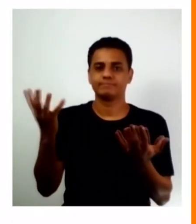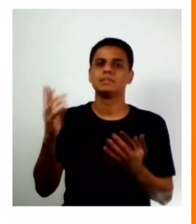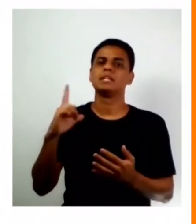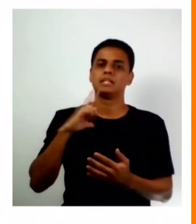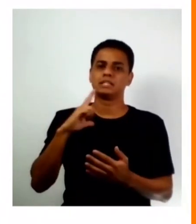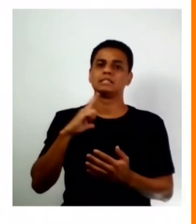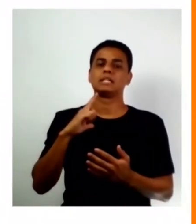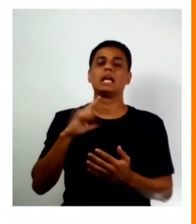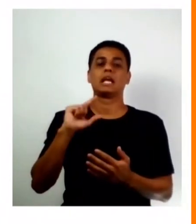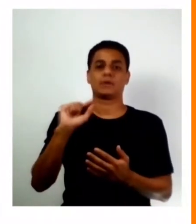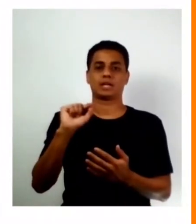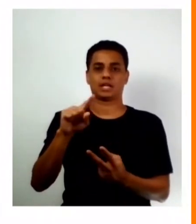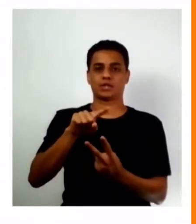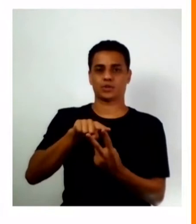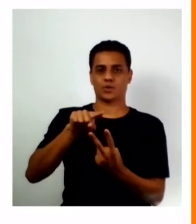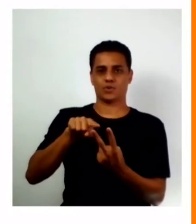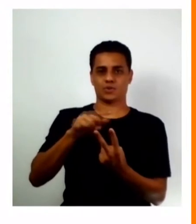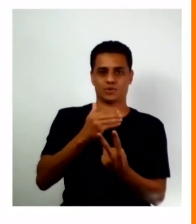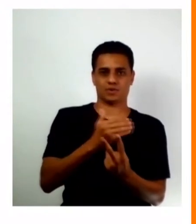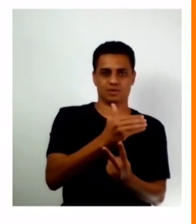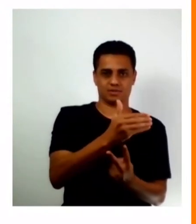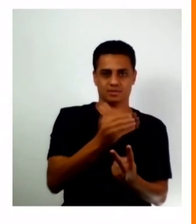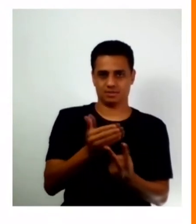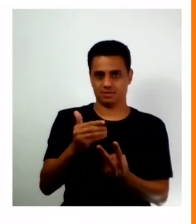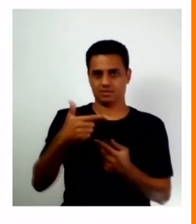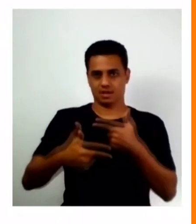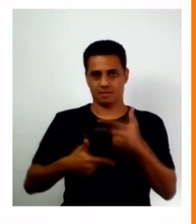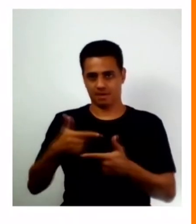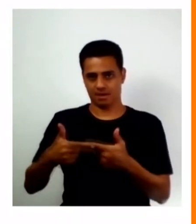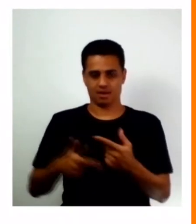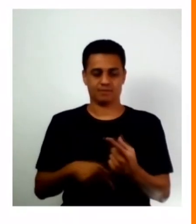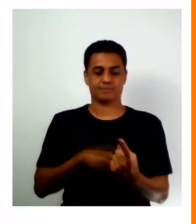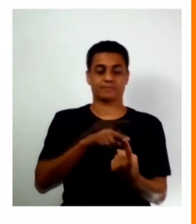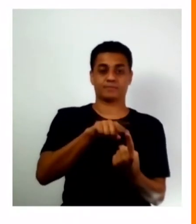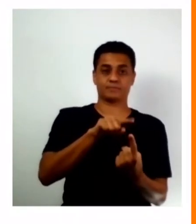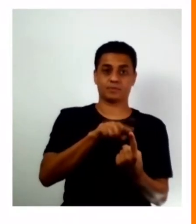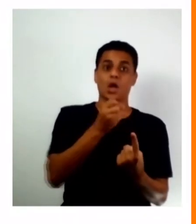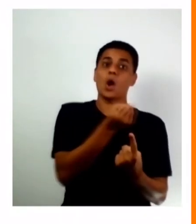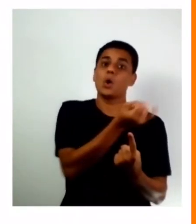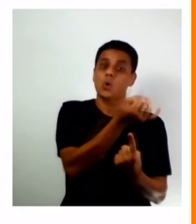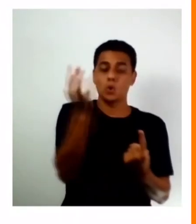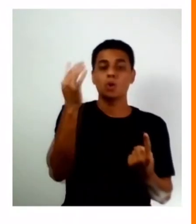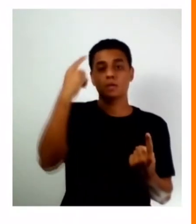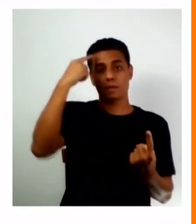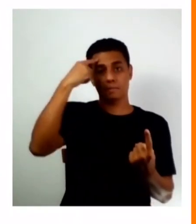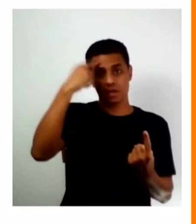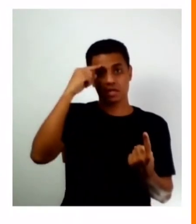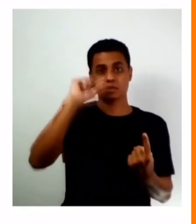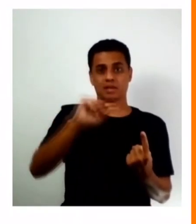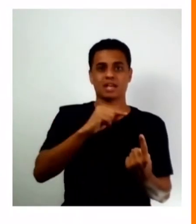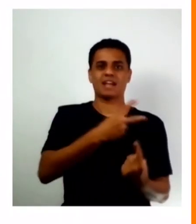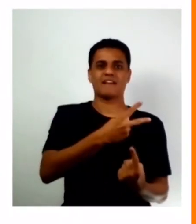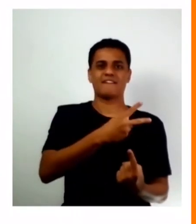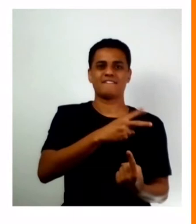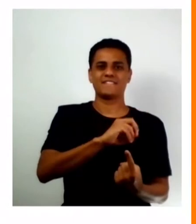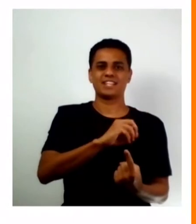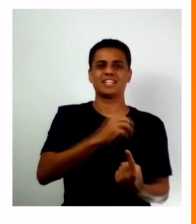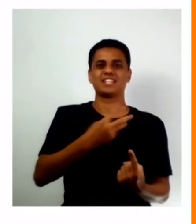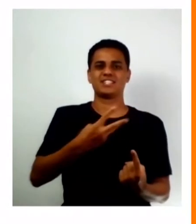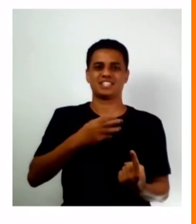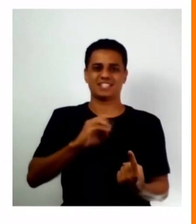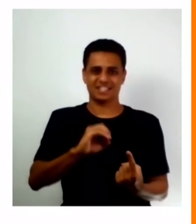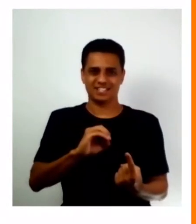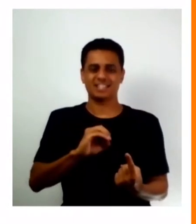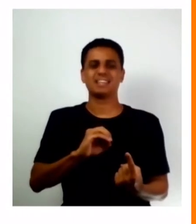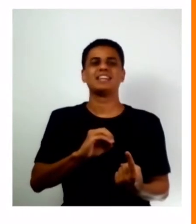não? Uma que diz que talvez a agenda 2030, os objetivos de desenvolvimento sostenível